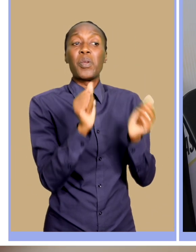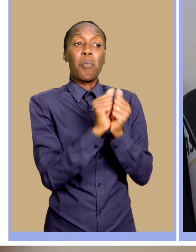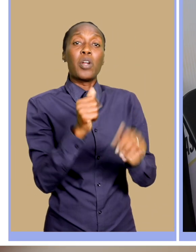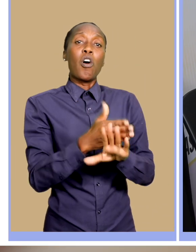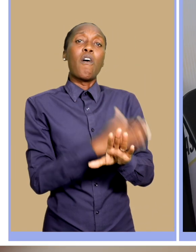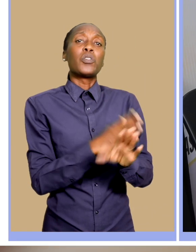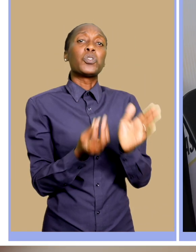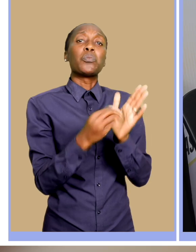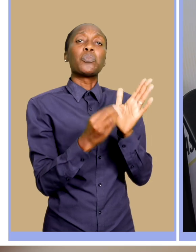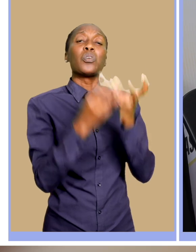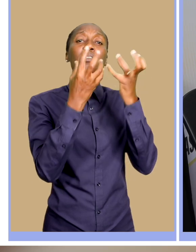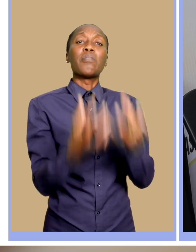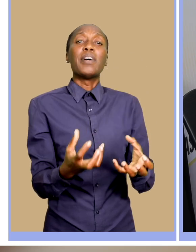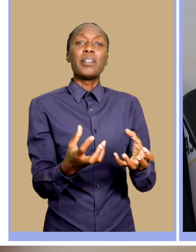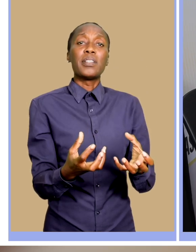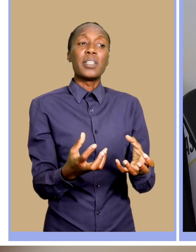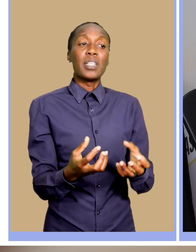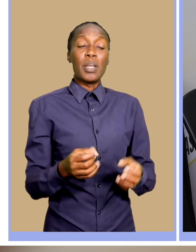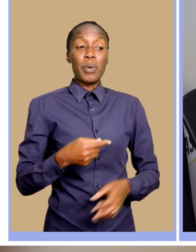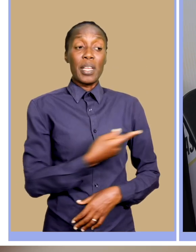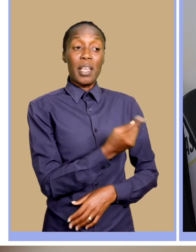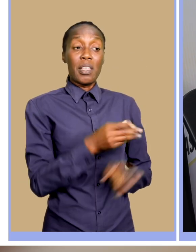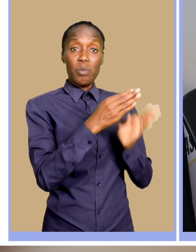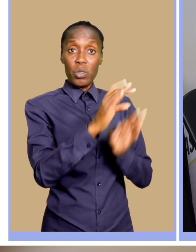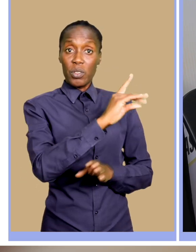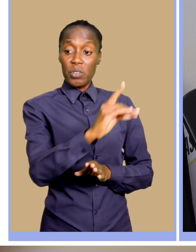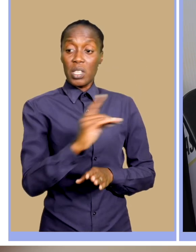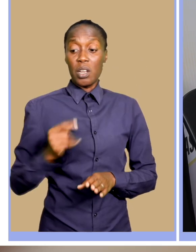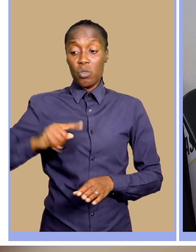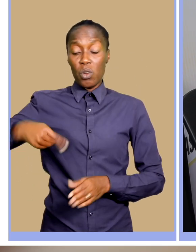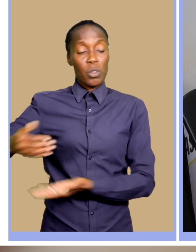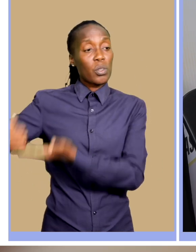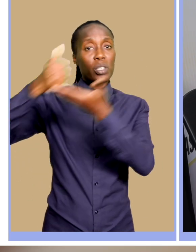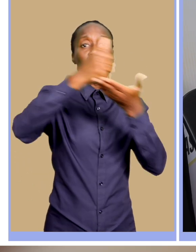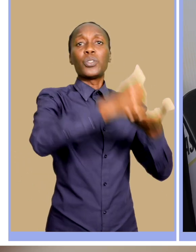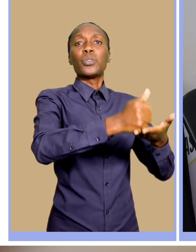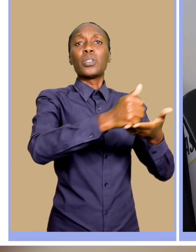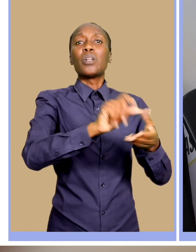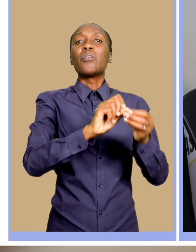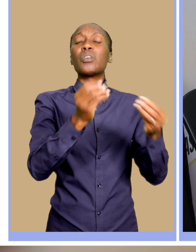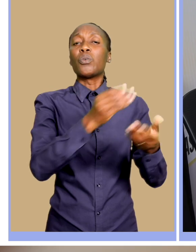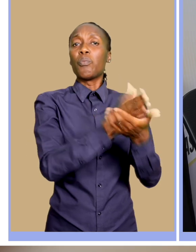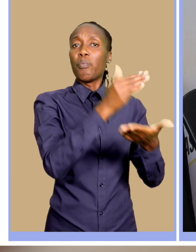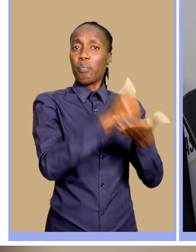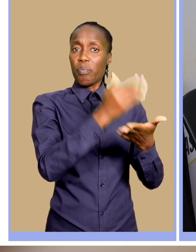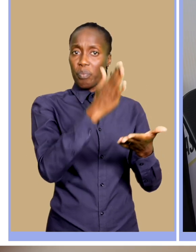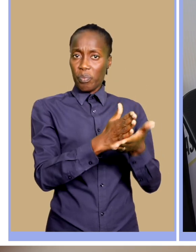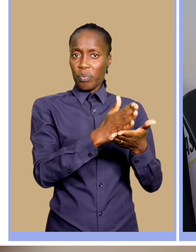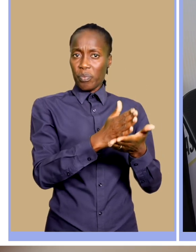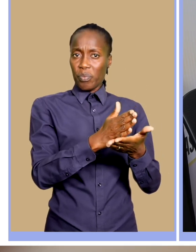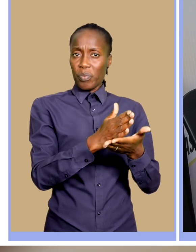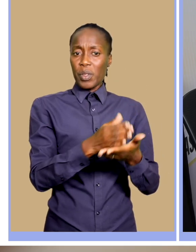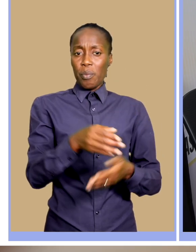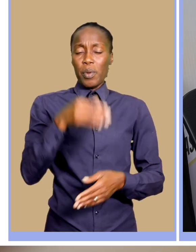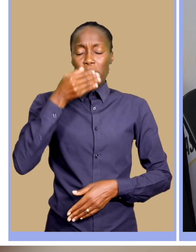intervenção. Toda esta informação, com certeza, que iria apoiar o setor a fazer uma melhor